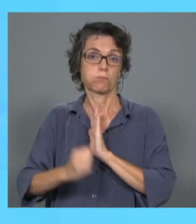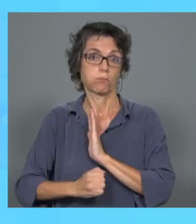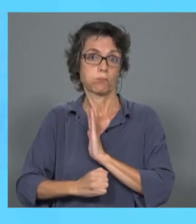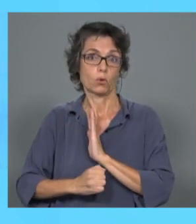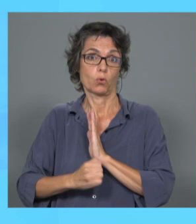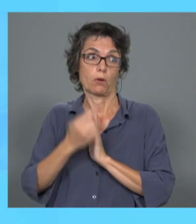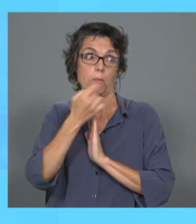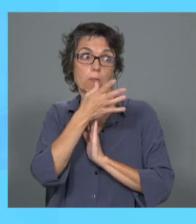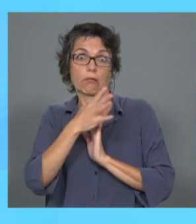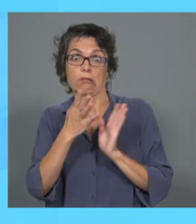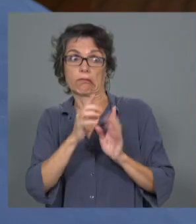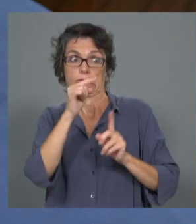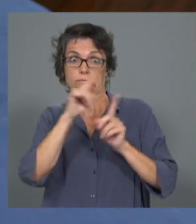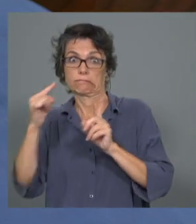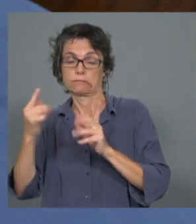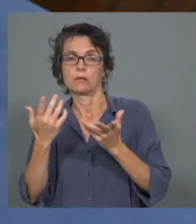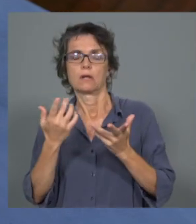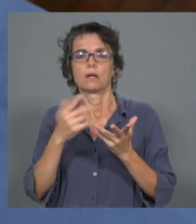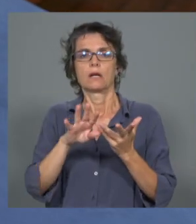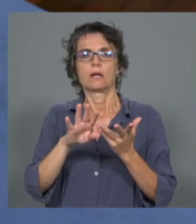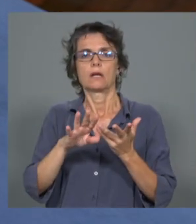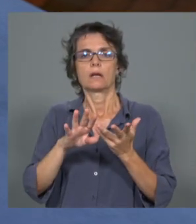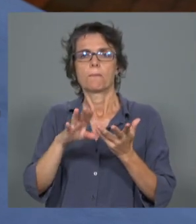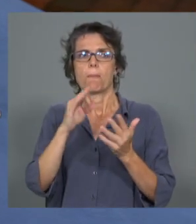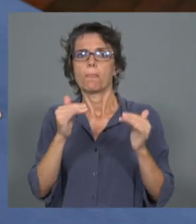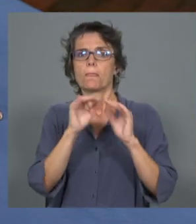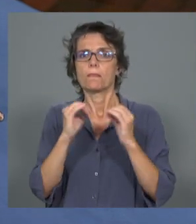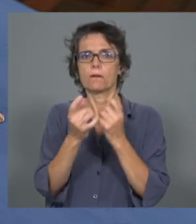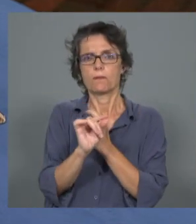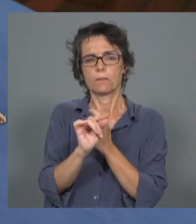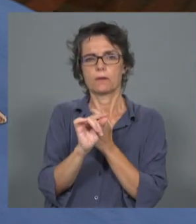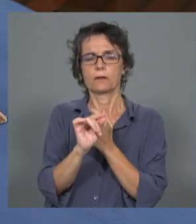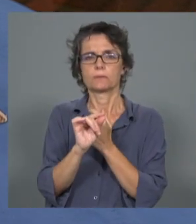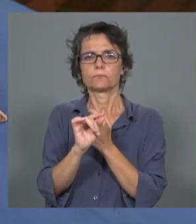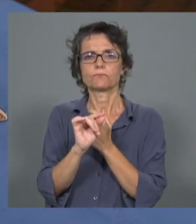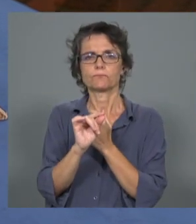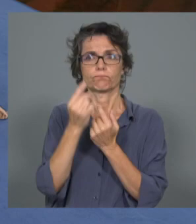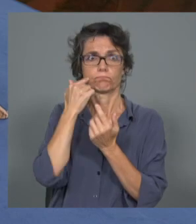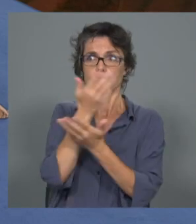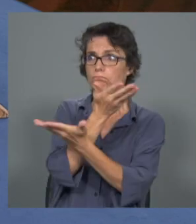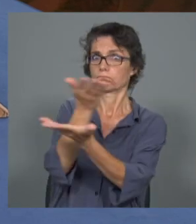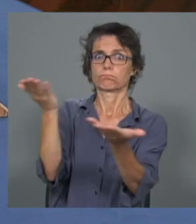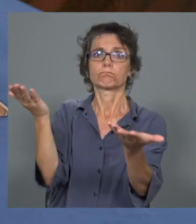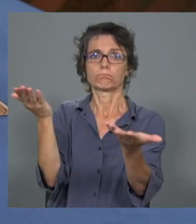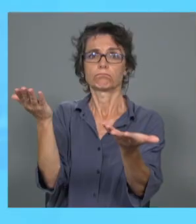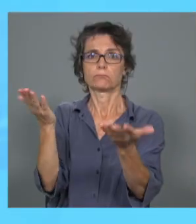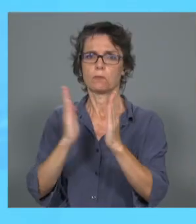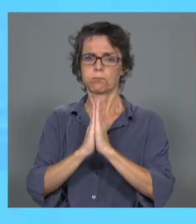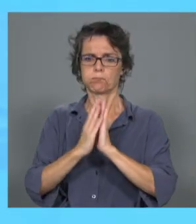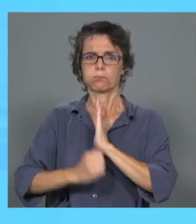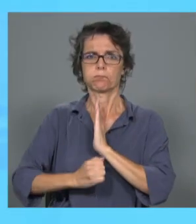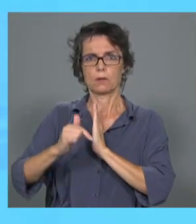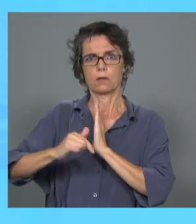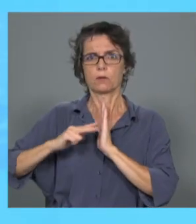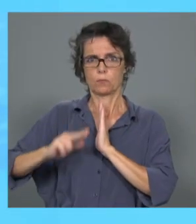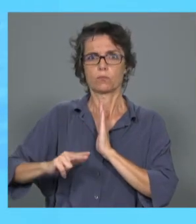sondagens vão indicando e socialmente há uma expressão muito visível, portanto, dessa presença da Igreja Católica no nosso